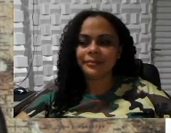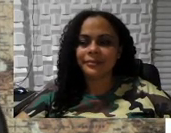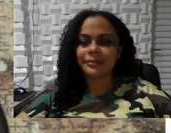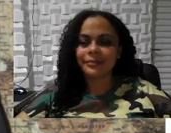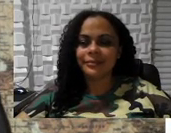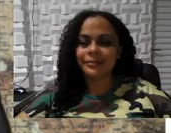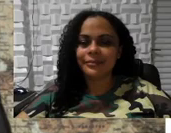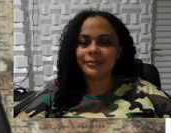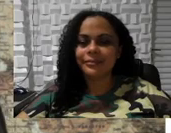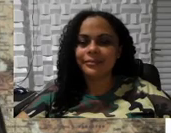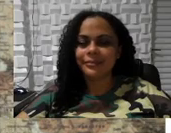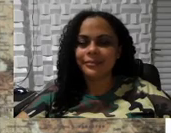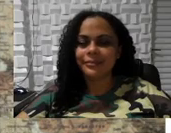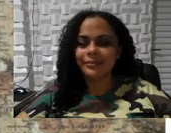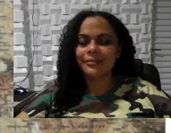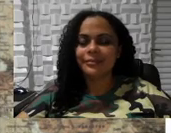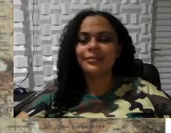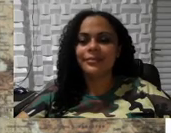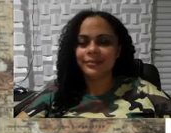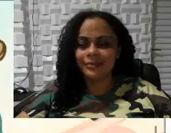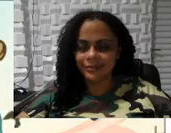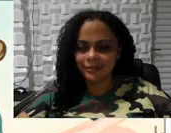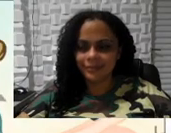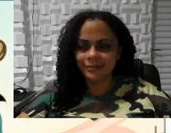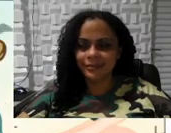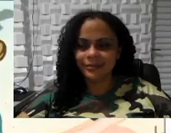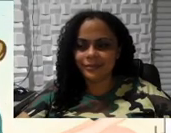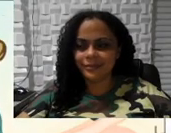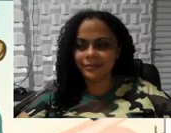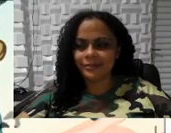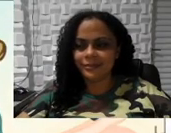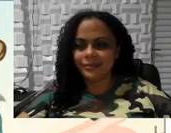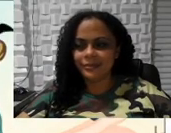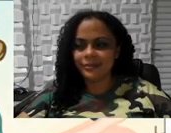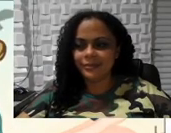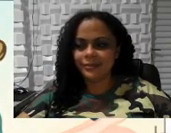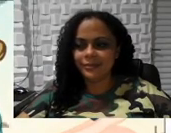palavras de acordo com a posição da sílaba tônica nelas.